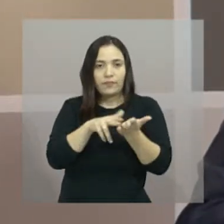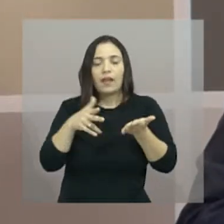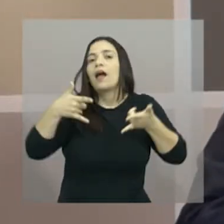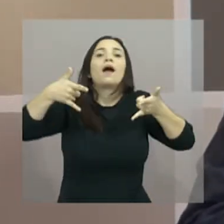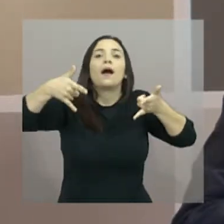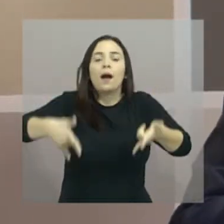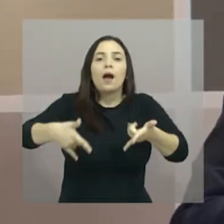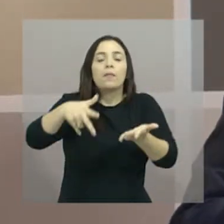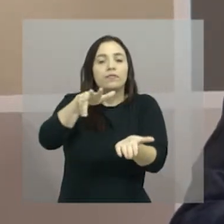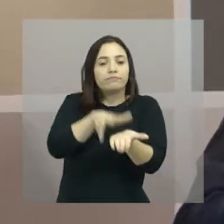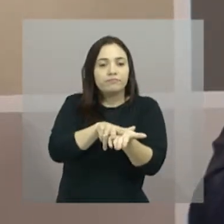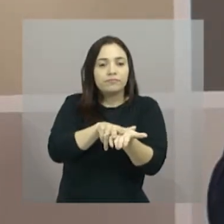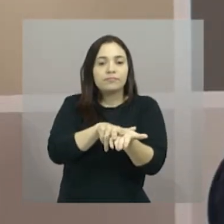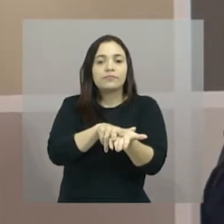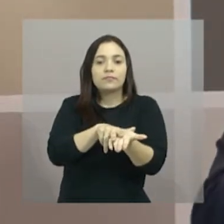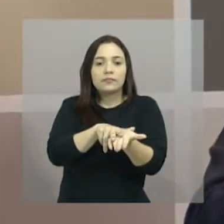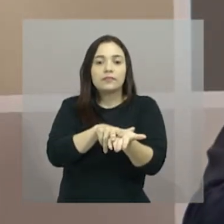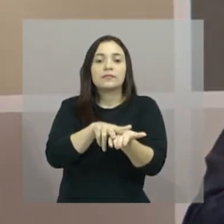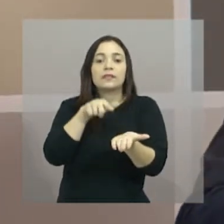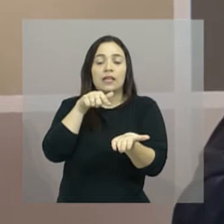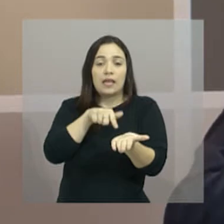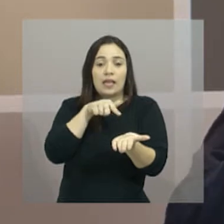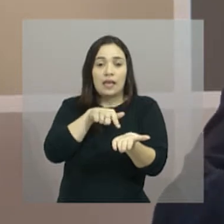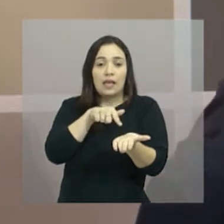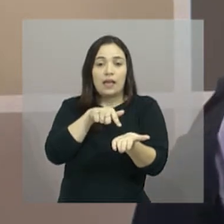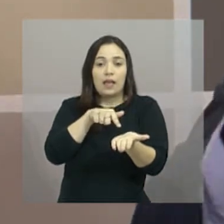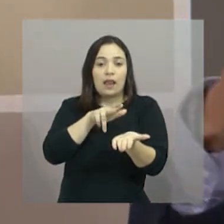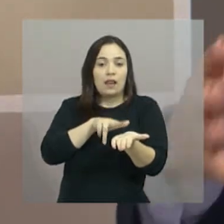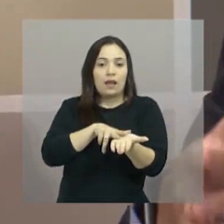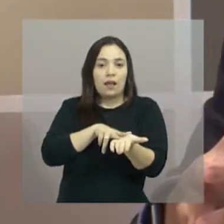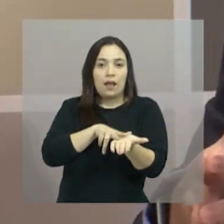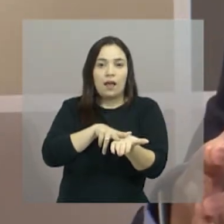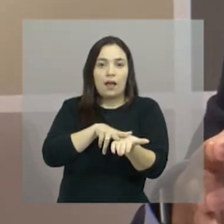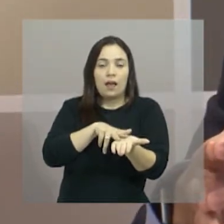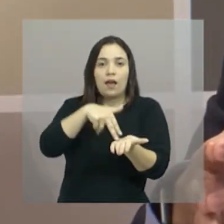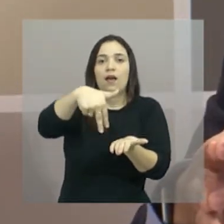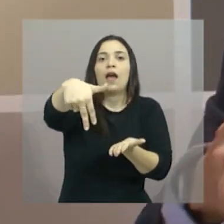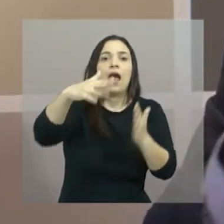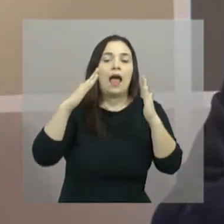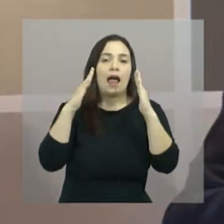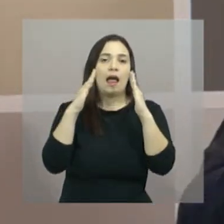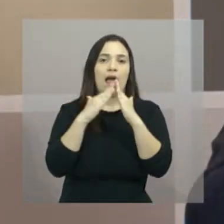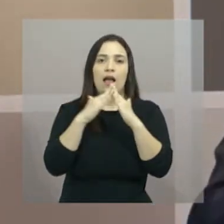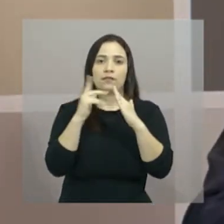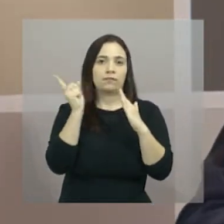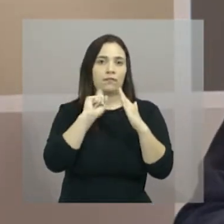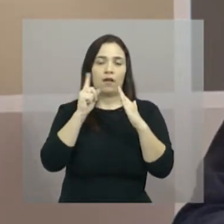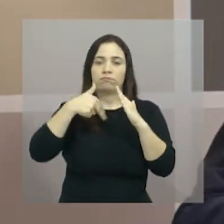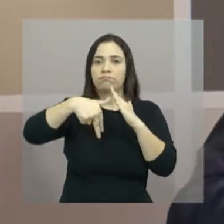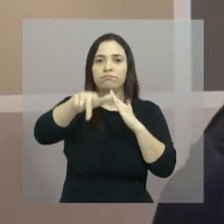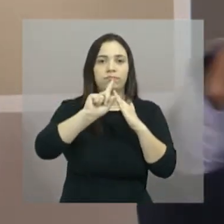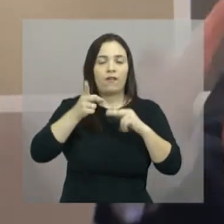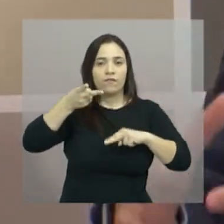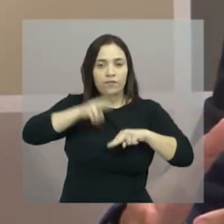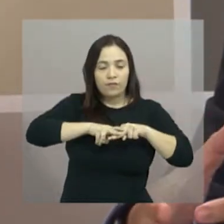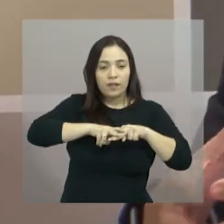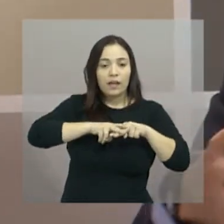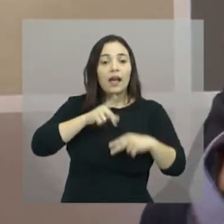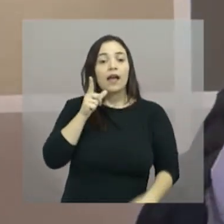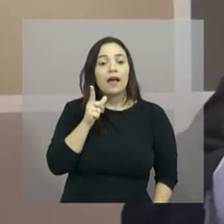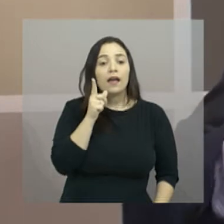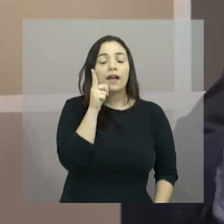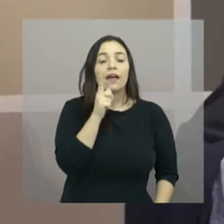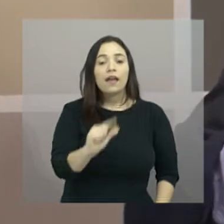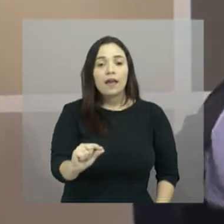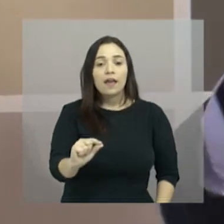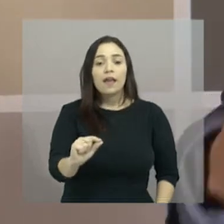acamada. Retida ao domicílio, ela sai da cama, mas não consegue sair da casa. Quem faz essa pessoa sair de casa? Quem